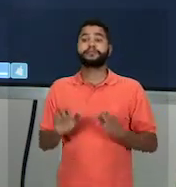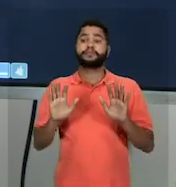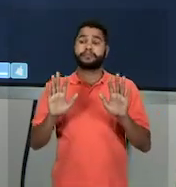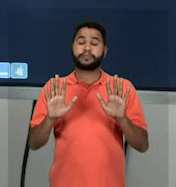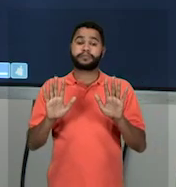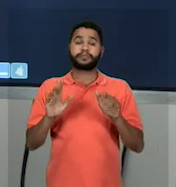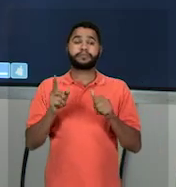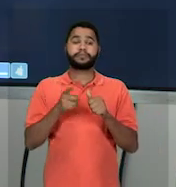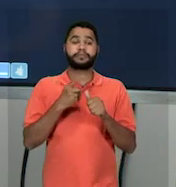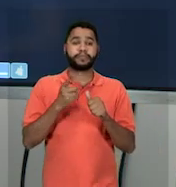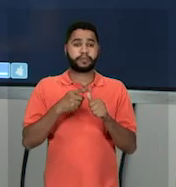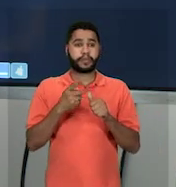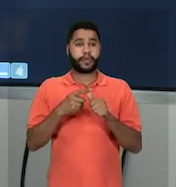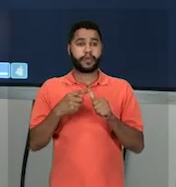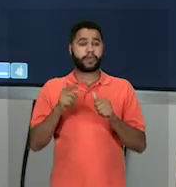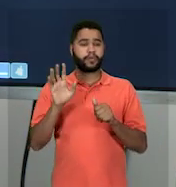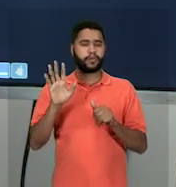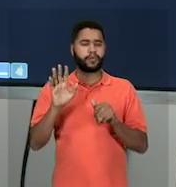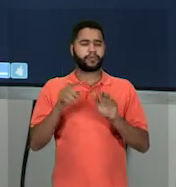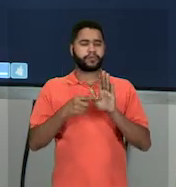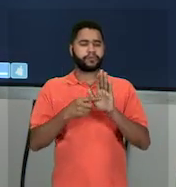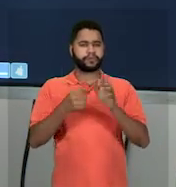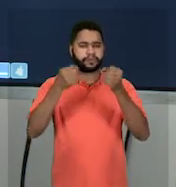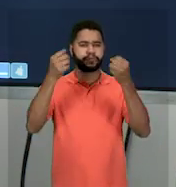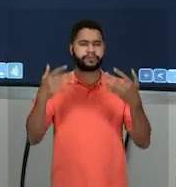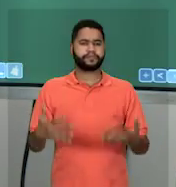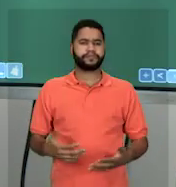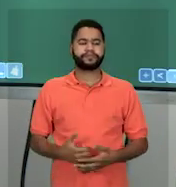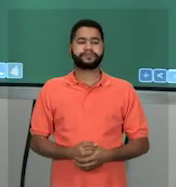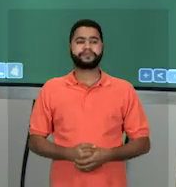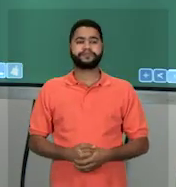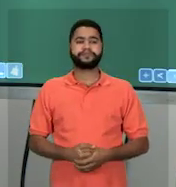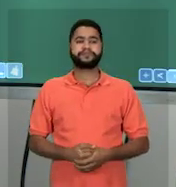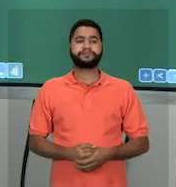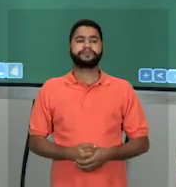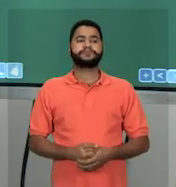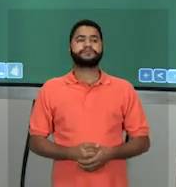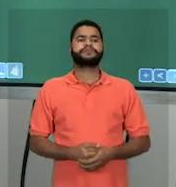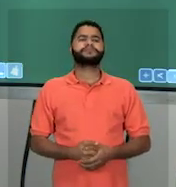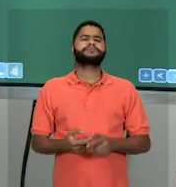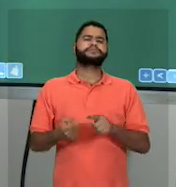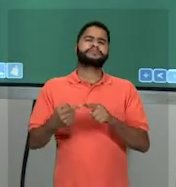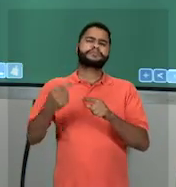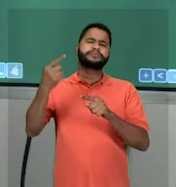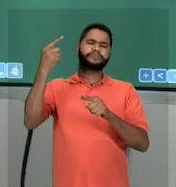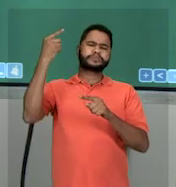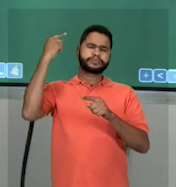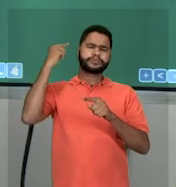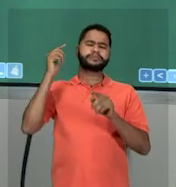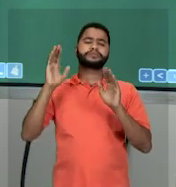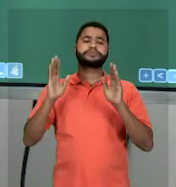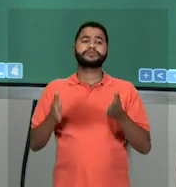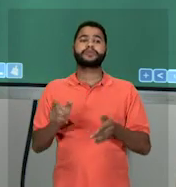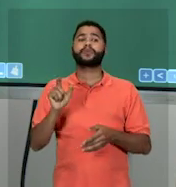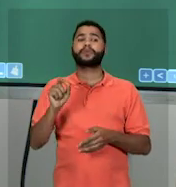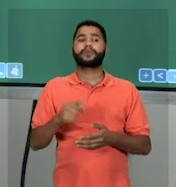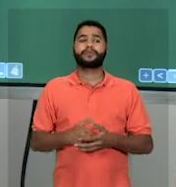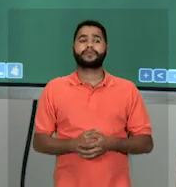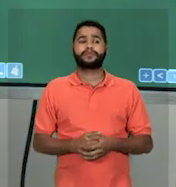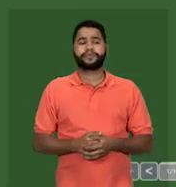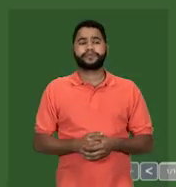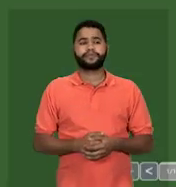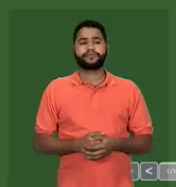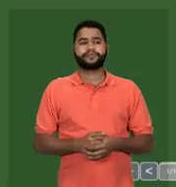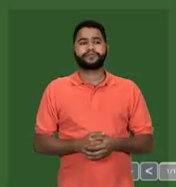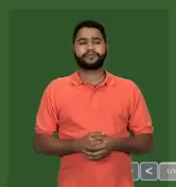mas antes eu preciso de passar uma propriedade Olha que top é isso nós vimos lá no passado que que vai ser o passado